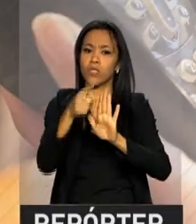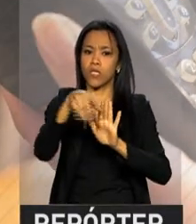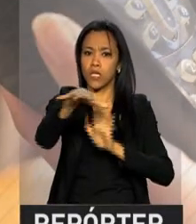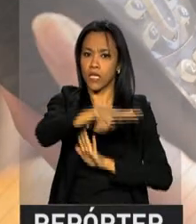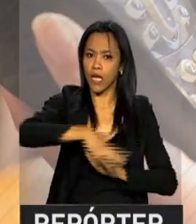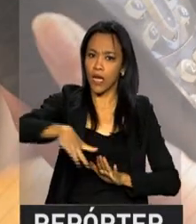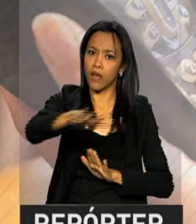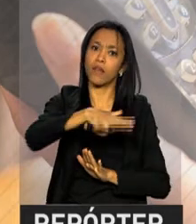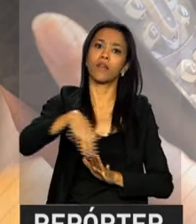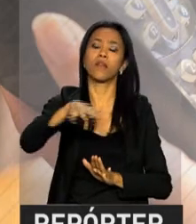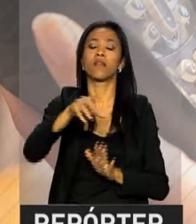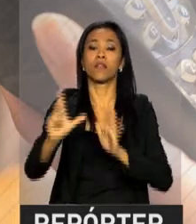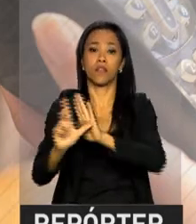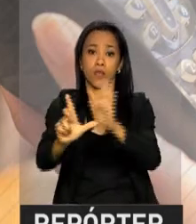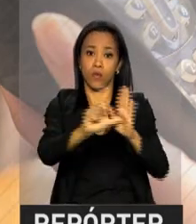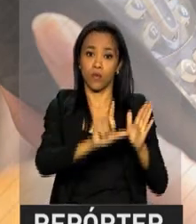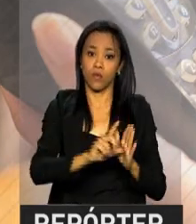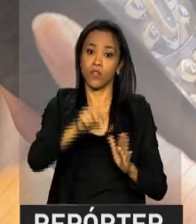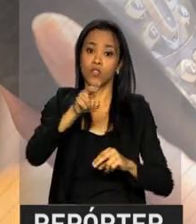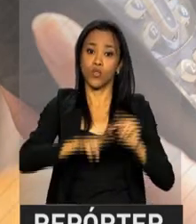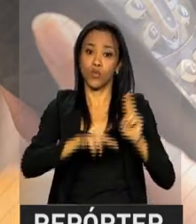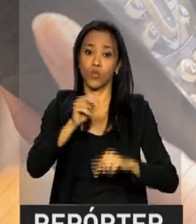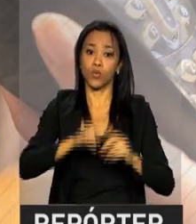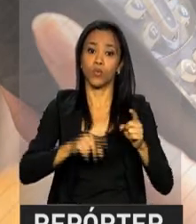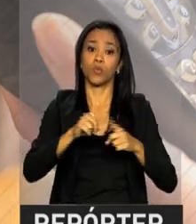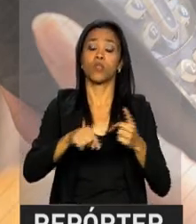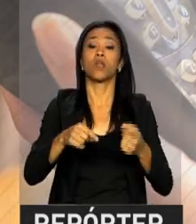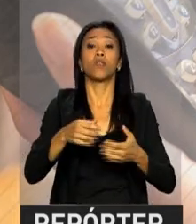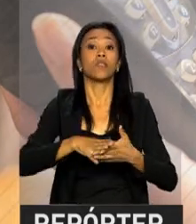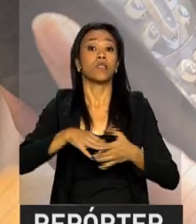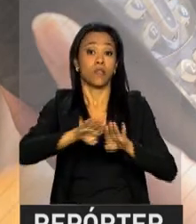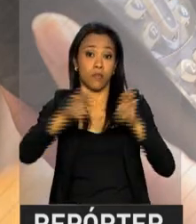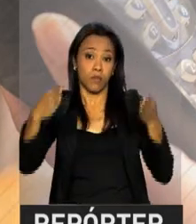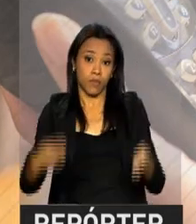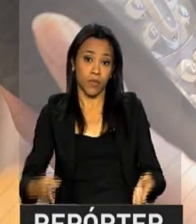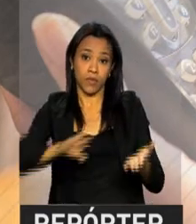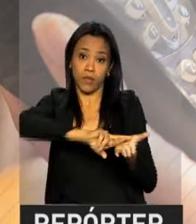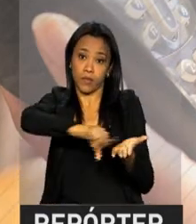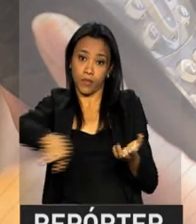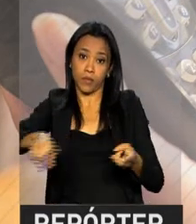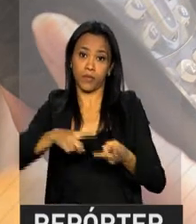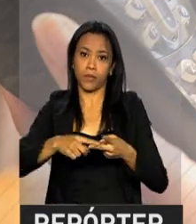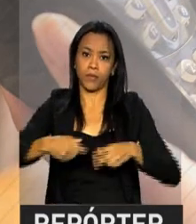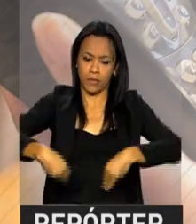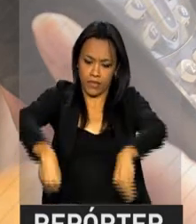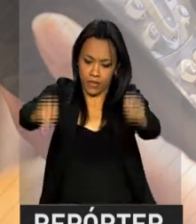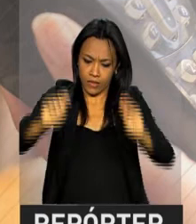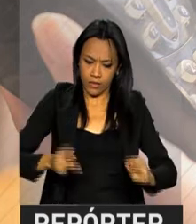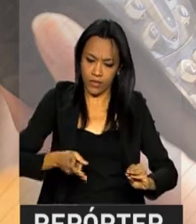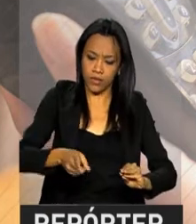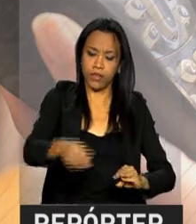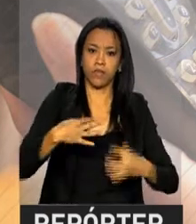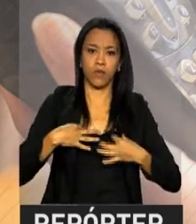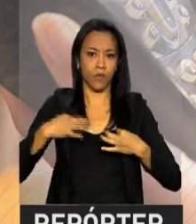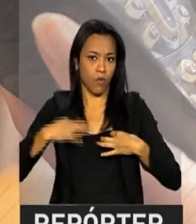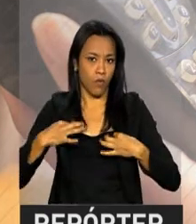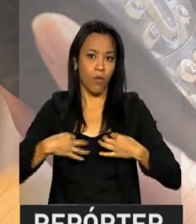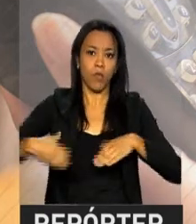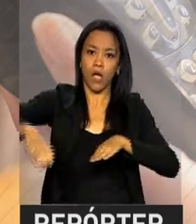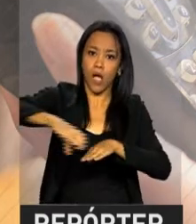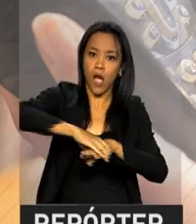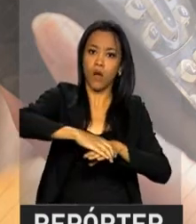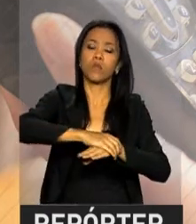comércio varejista no mês de junho estão móveis e eletrodomésticos tecidos vestuário e calçados e artigos